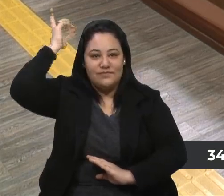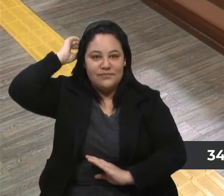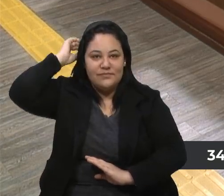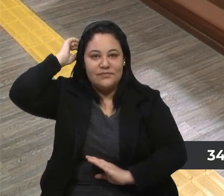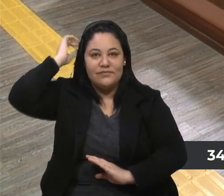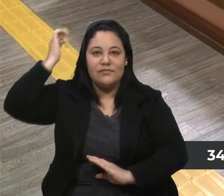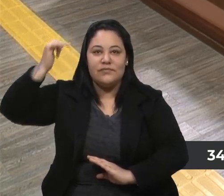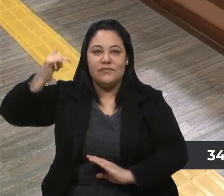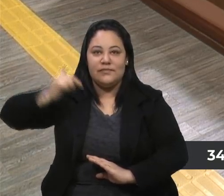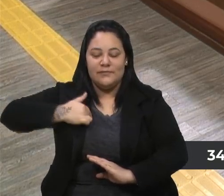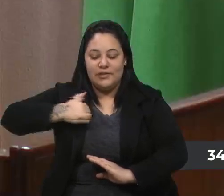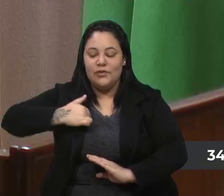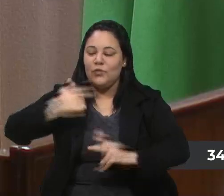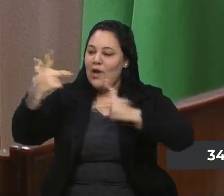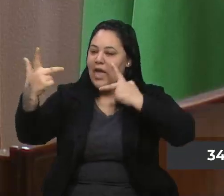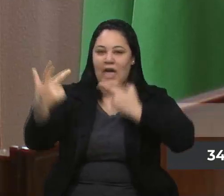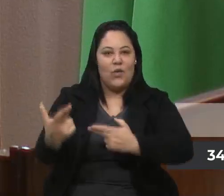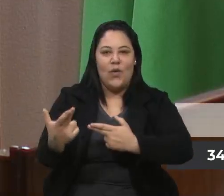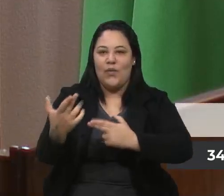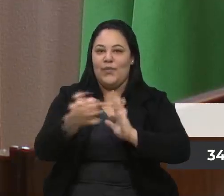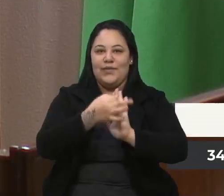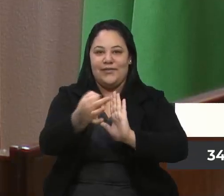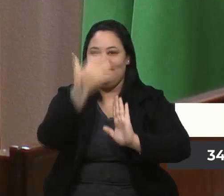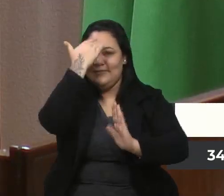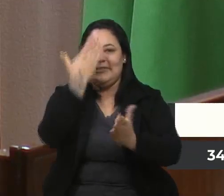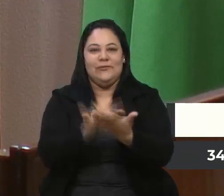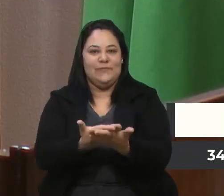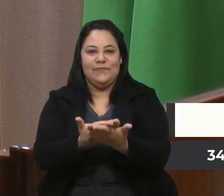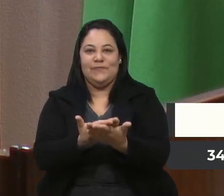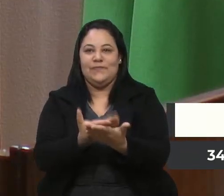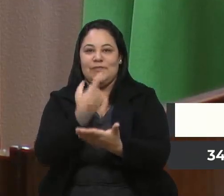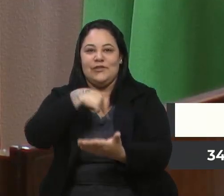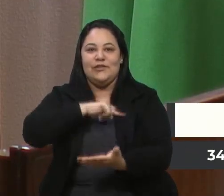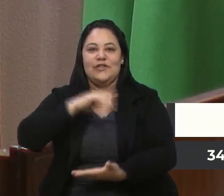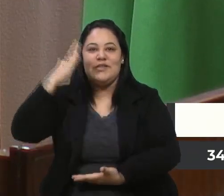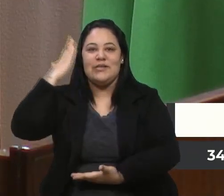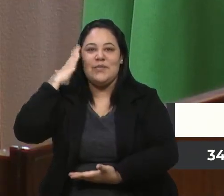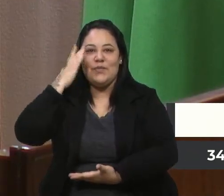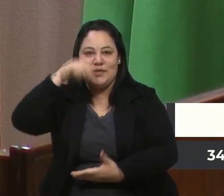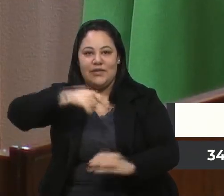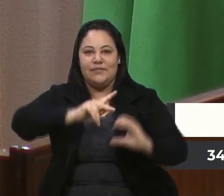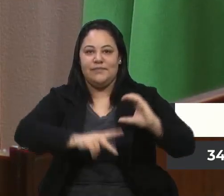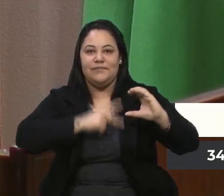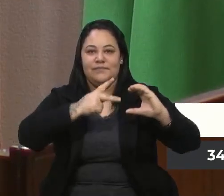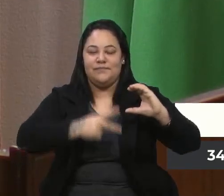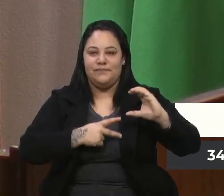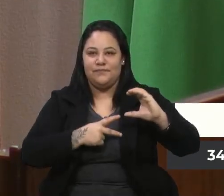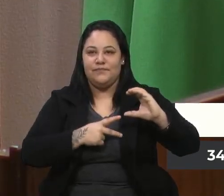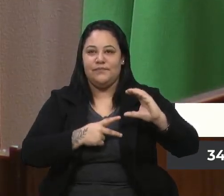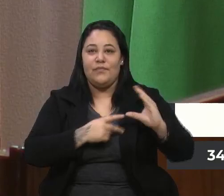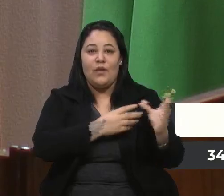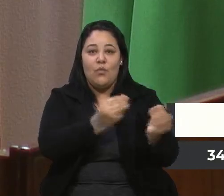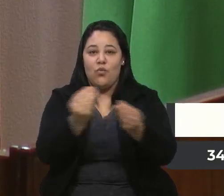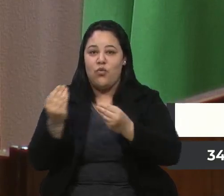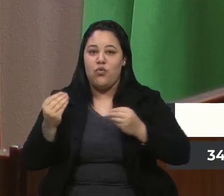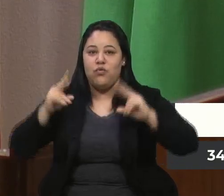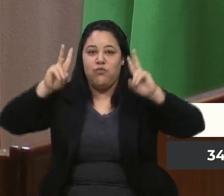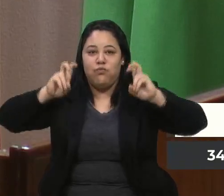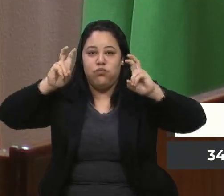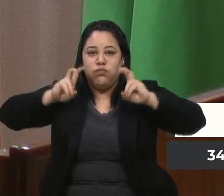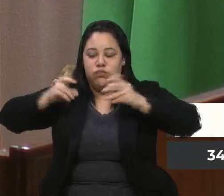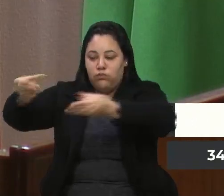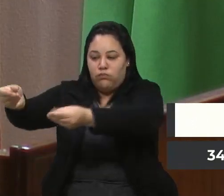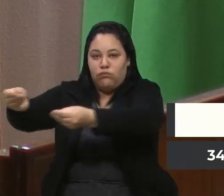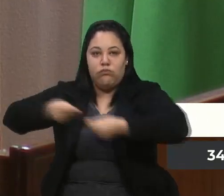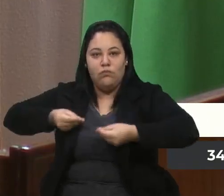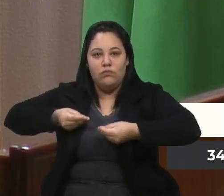absolutamente me contemplaram naquilo que eu acredito. A gente sabe aqui nessa casa que muitos assuntos são trazidos e quando a